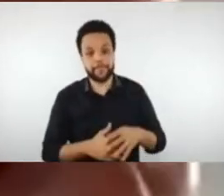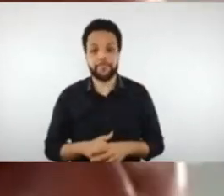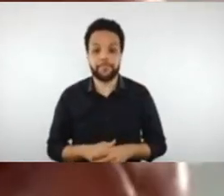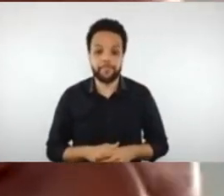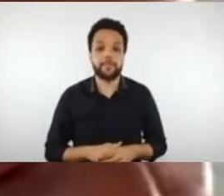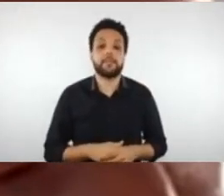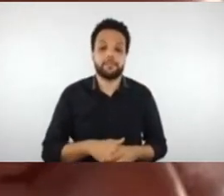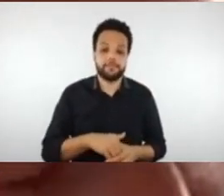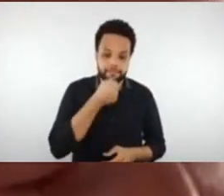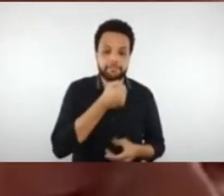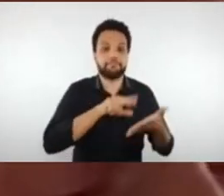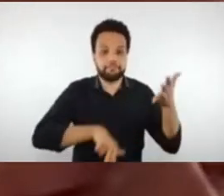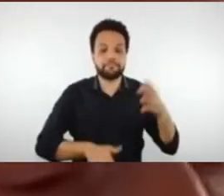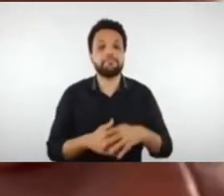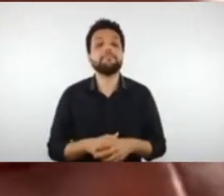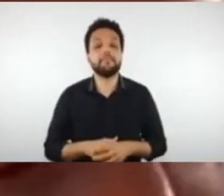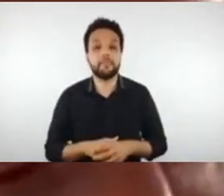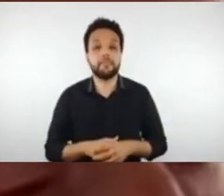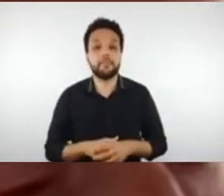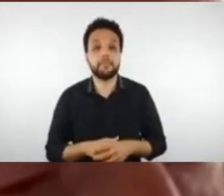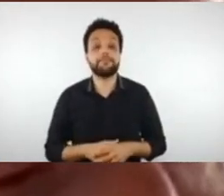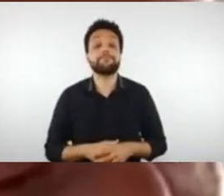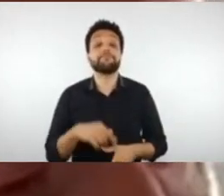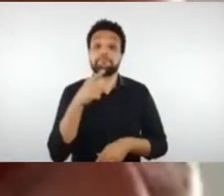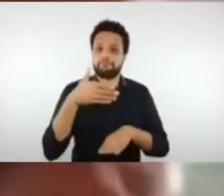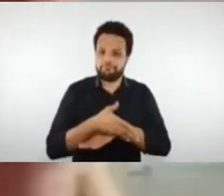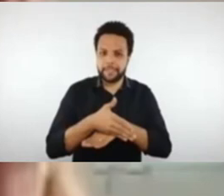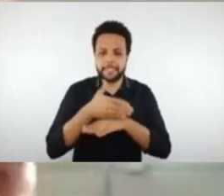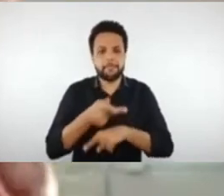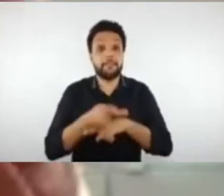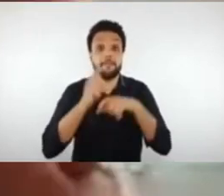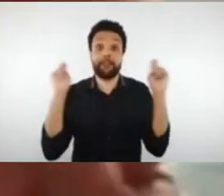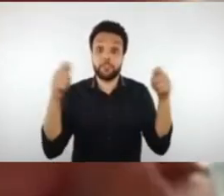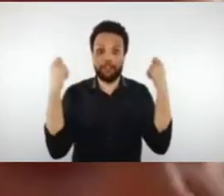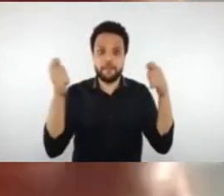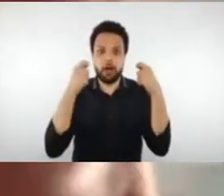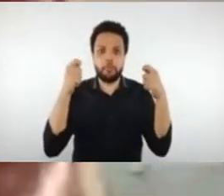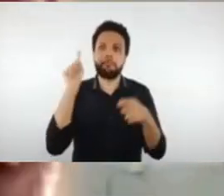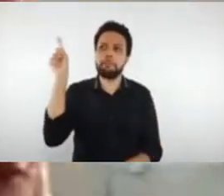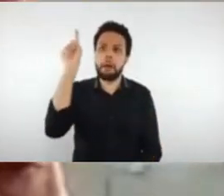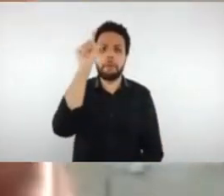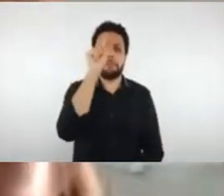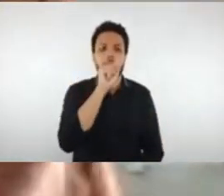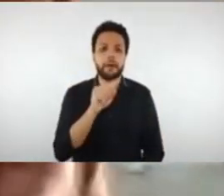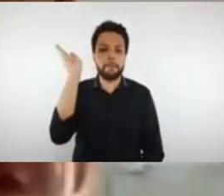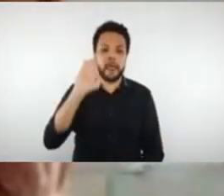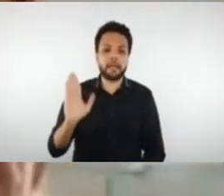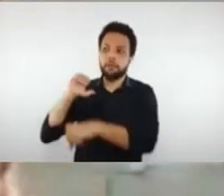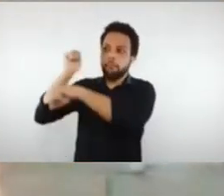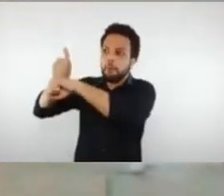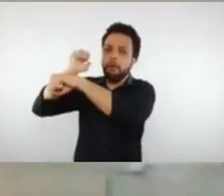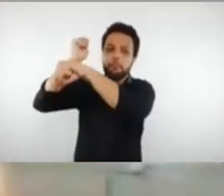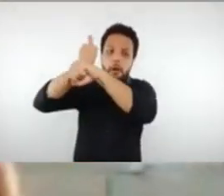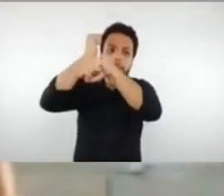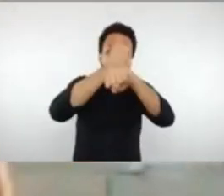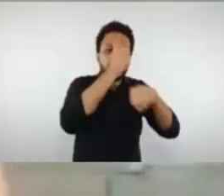Essa participação e premiações nos principais festivais é uma consideração nos rankings de soft power.